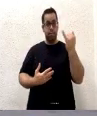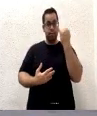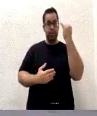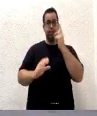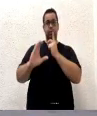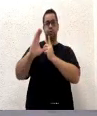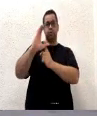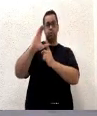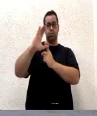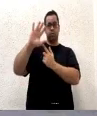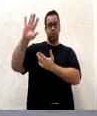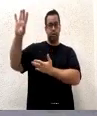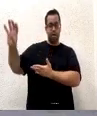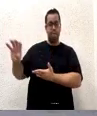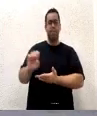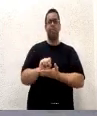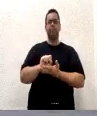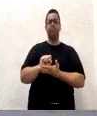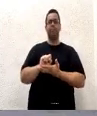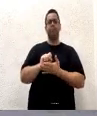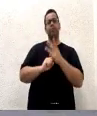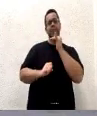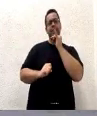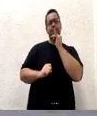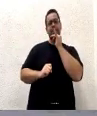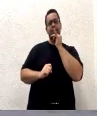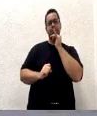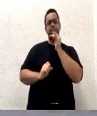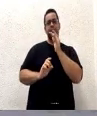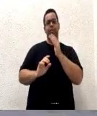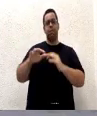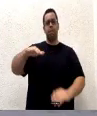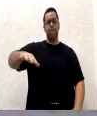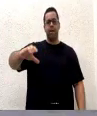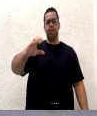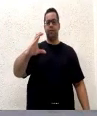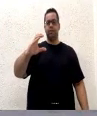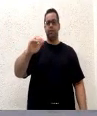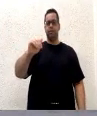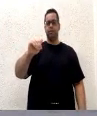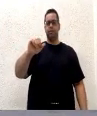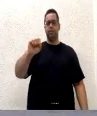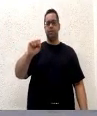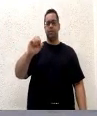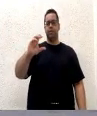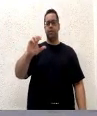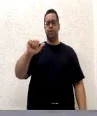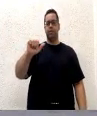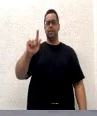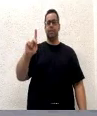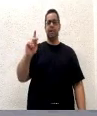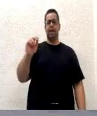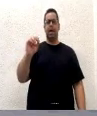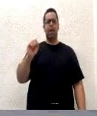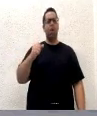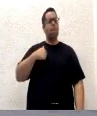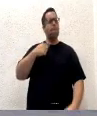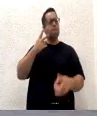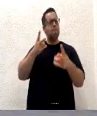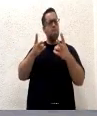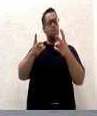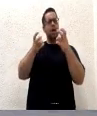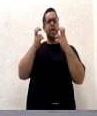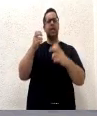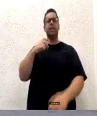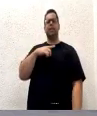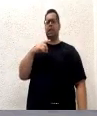cidade, né, no bairro de Cascalho, a gente percebe, né, uma presença muito forte de ciclistas de toda a nossa região. Então, o nosso objetivo